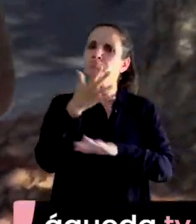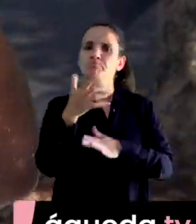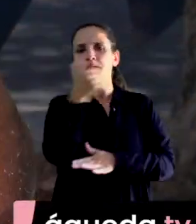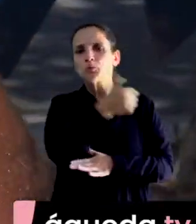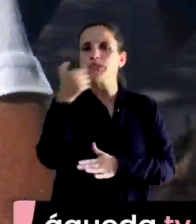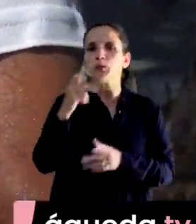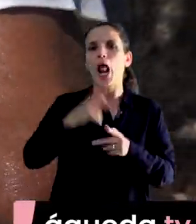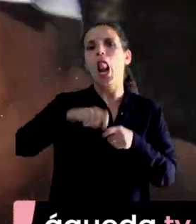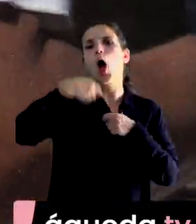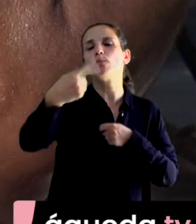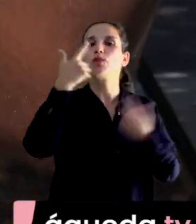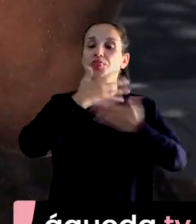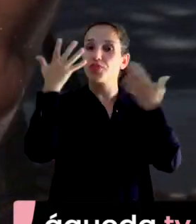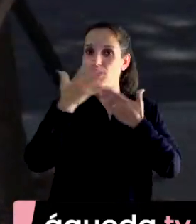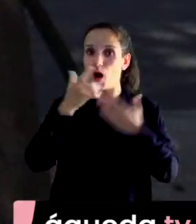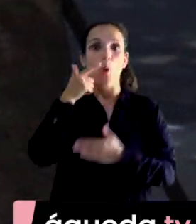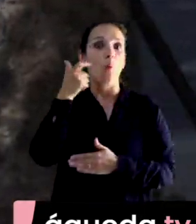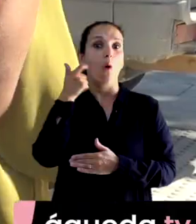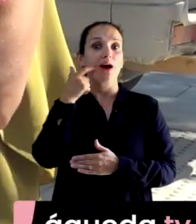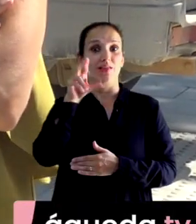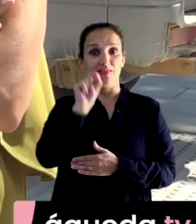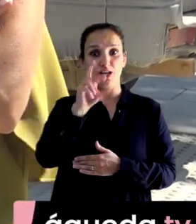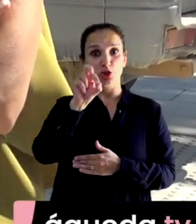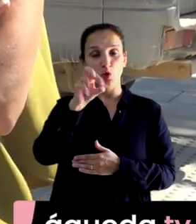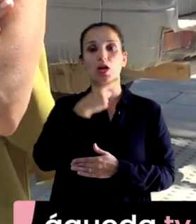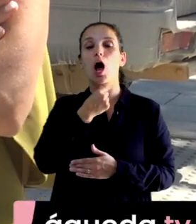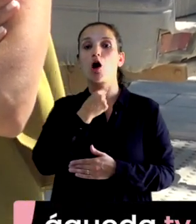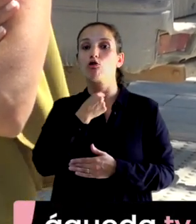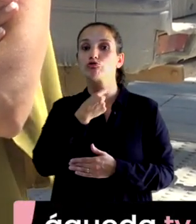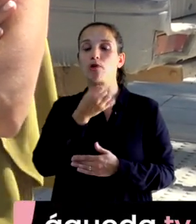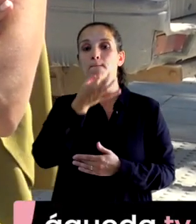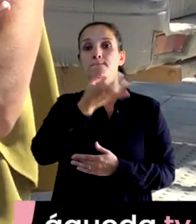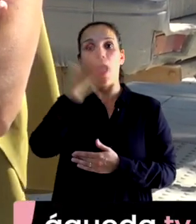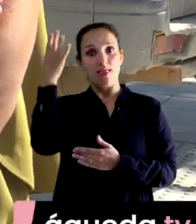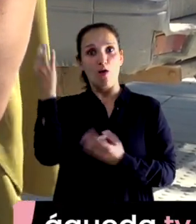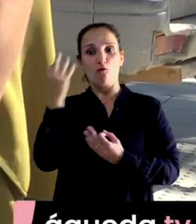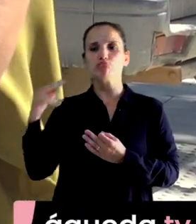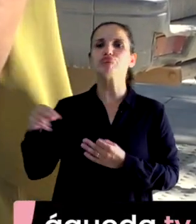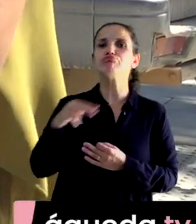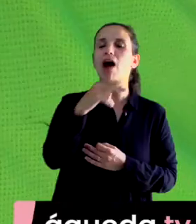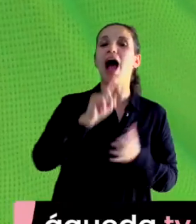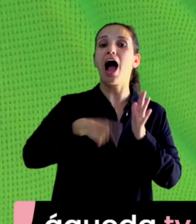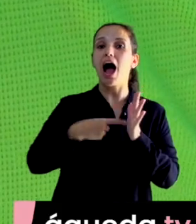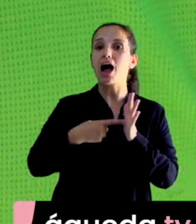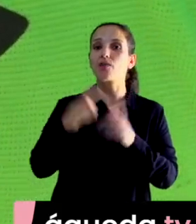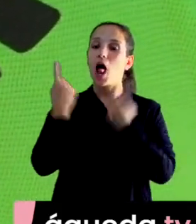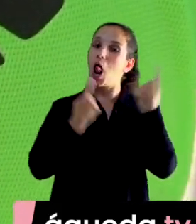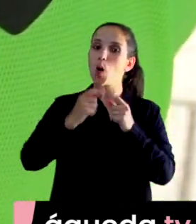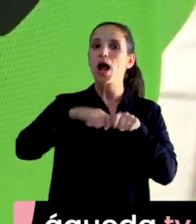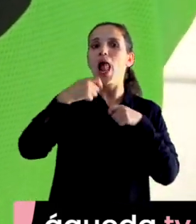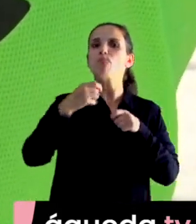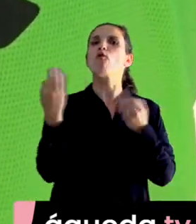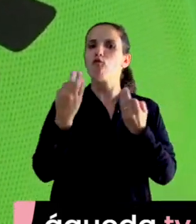uma média de 55 quilômetros por dia na quarta-feira dia Dezoito de agosto ao final da manhã passou por água e